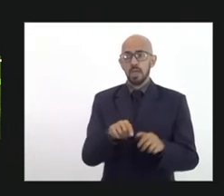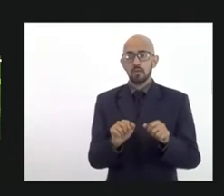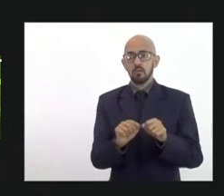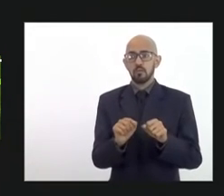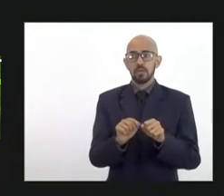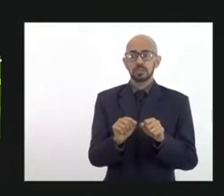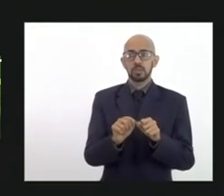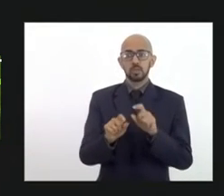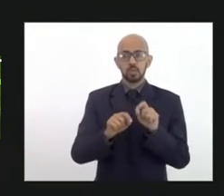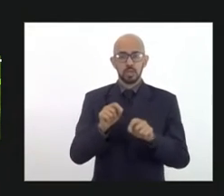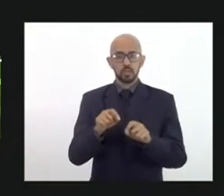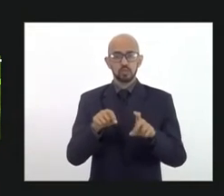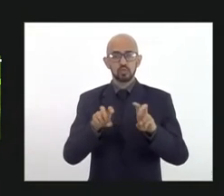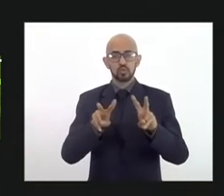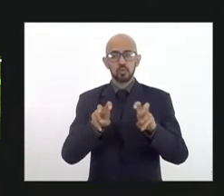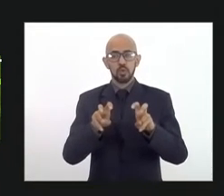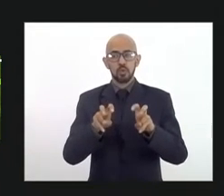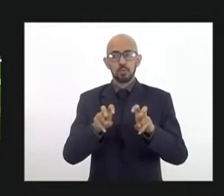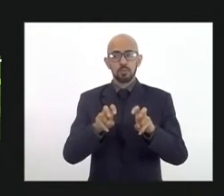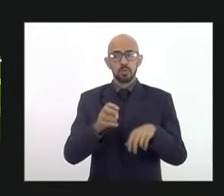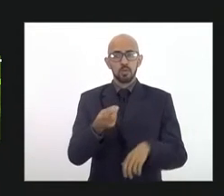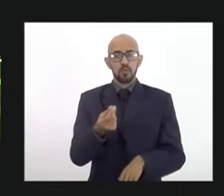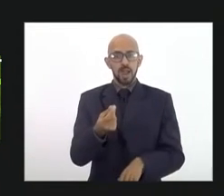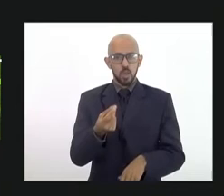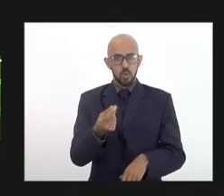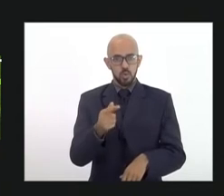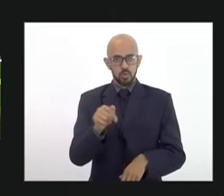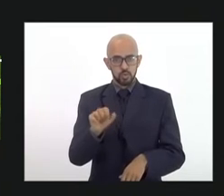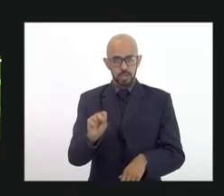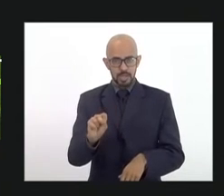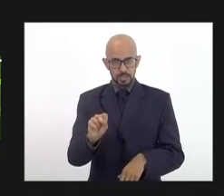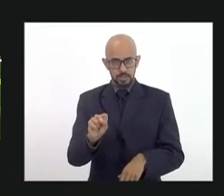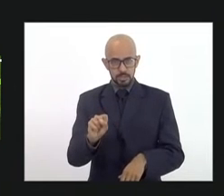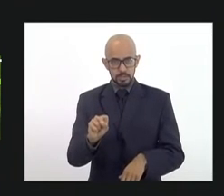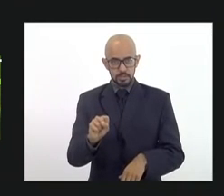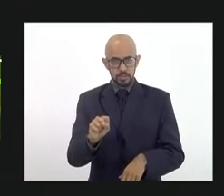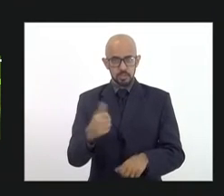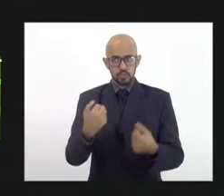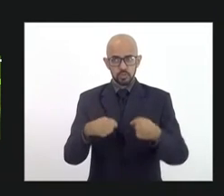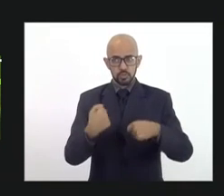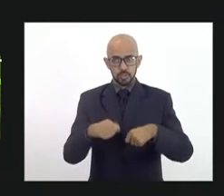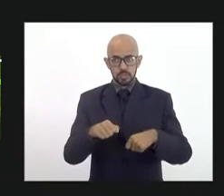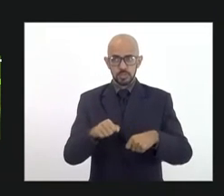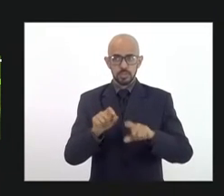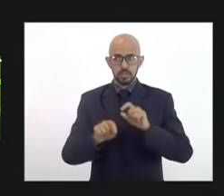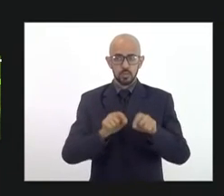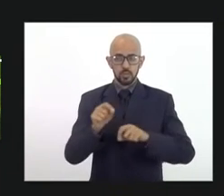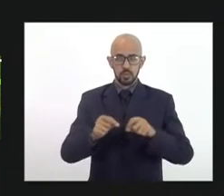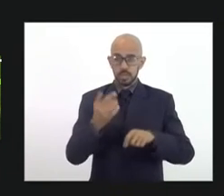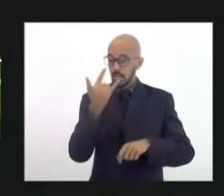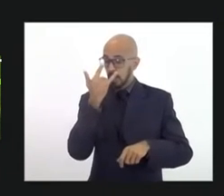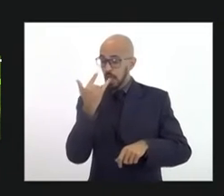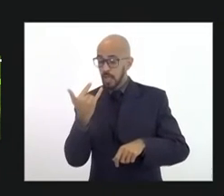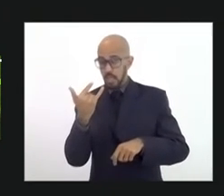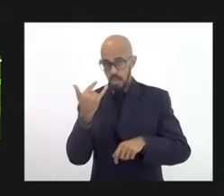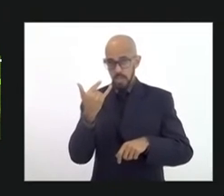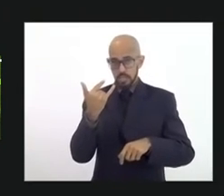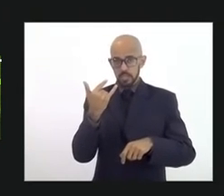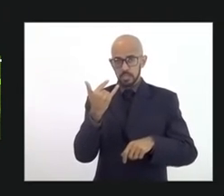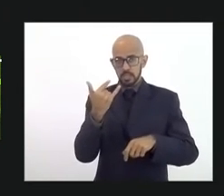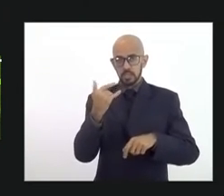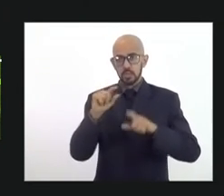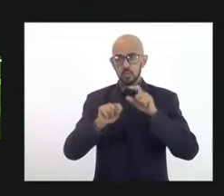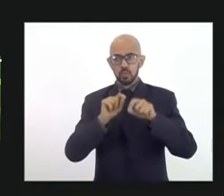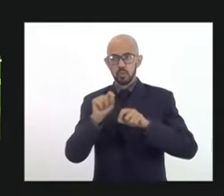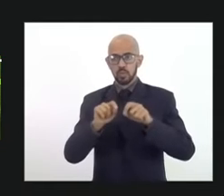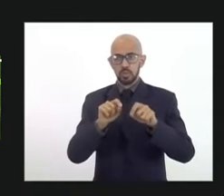em relação à tarifa de gás. A gente precisa, de fato, diminuir o preço da molécula para atrair, né, até na linha